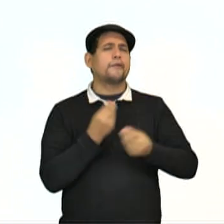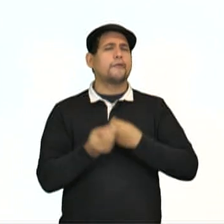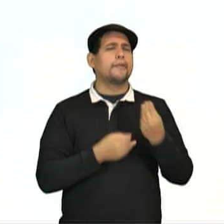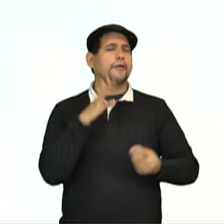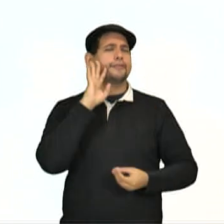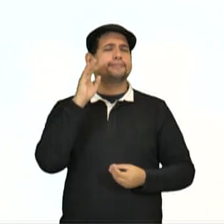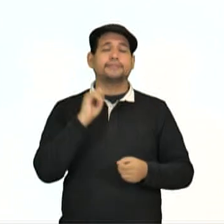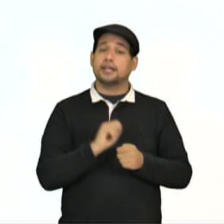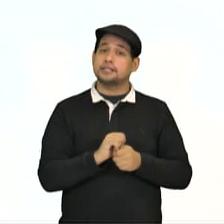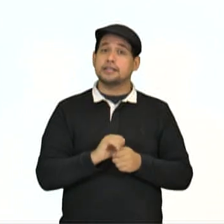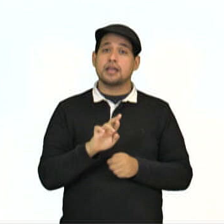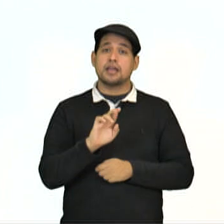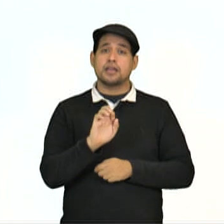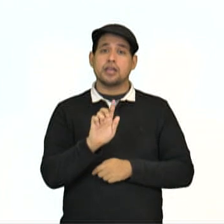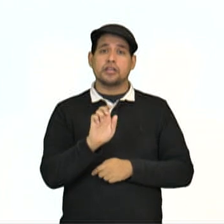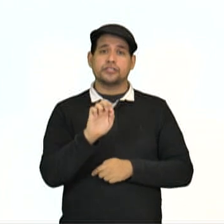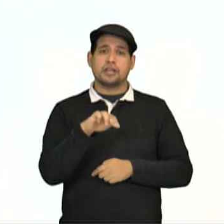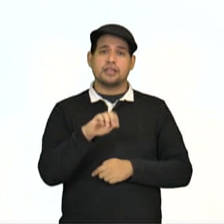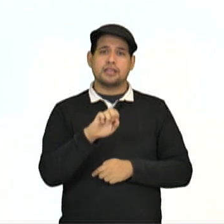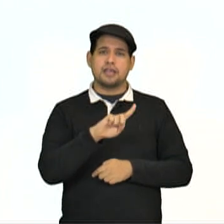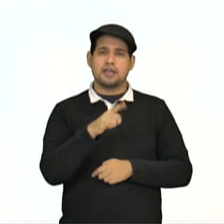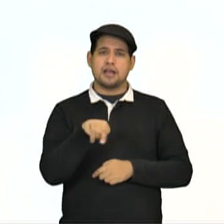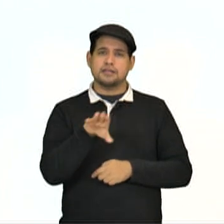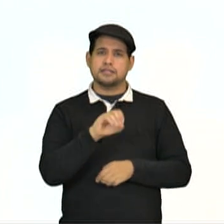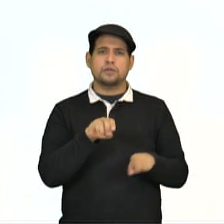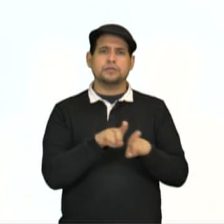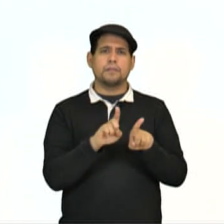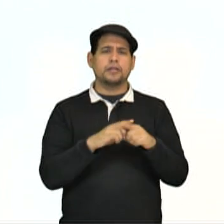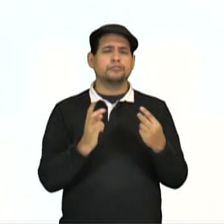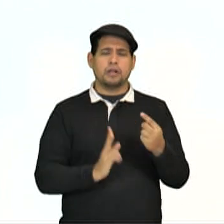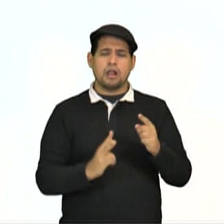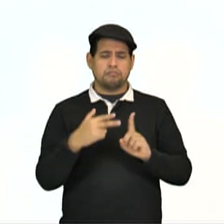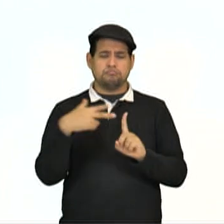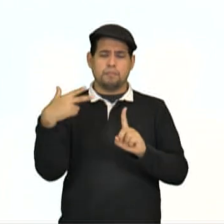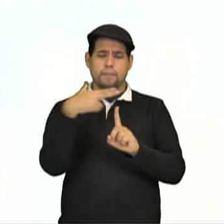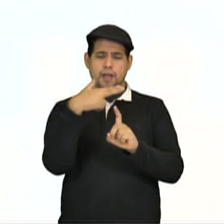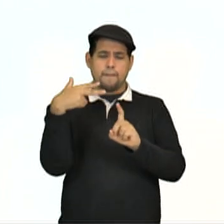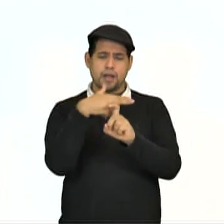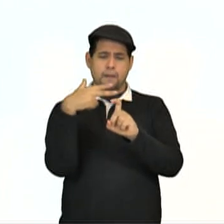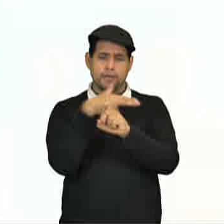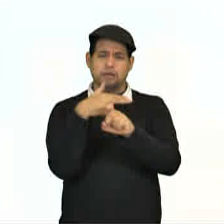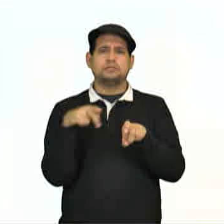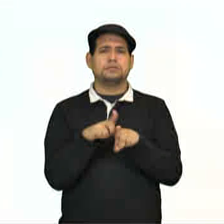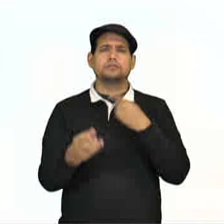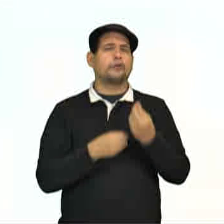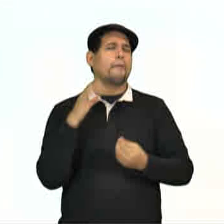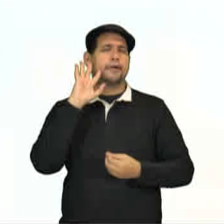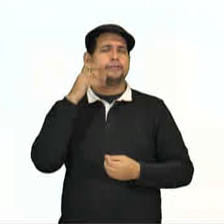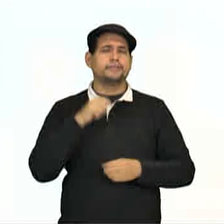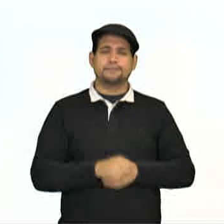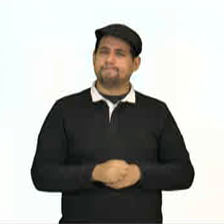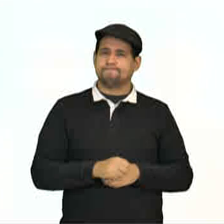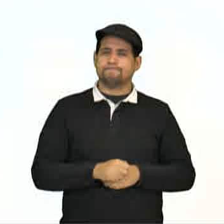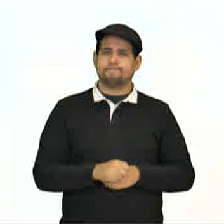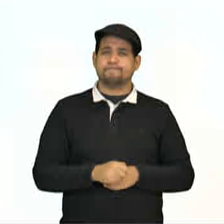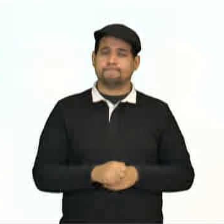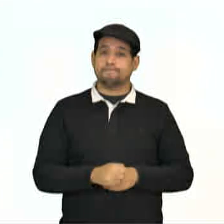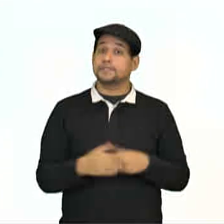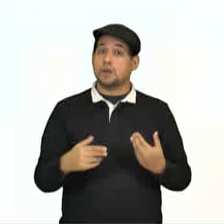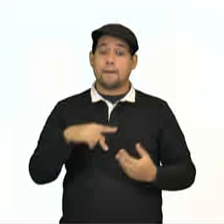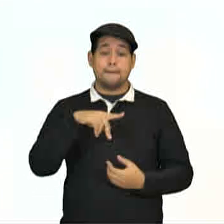a regeneração de todos os segmentos cortados da planária. Vamos lá.